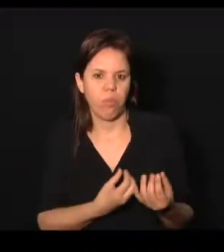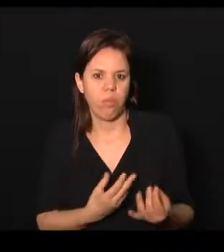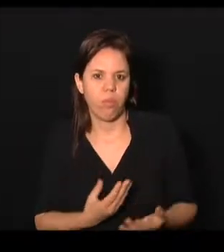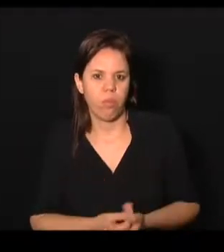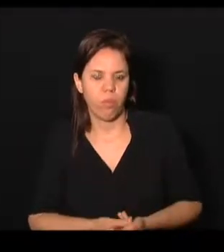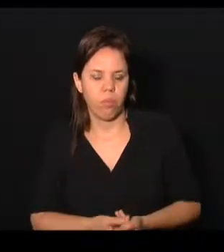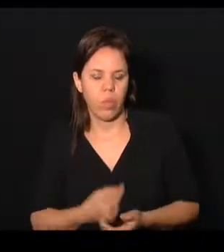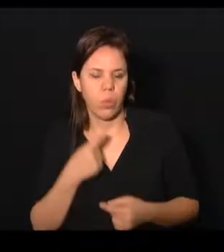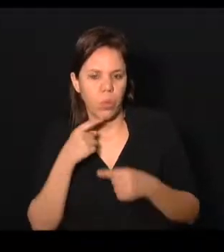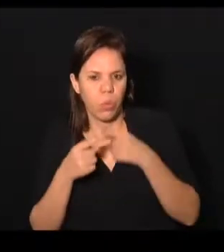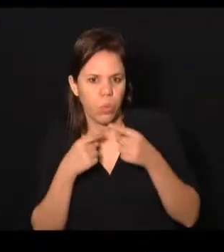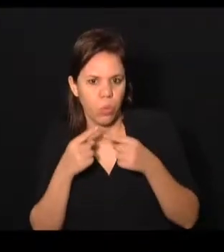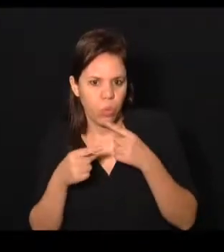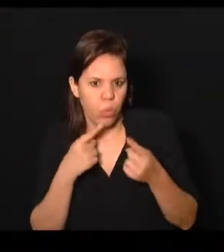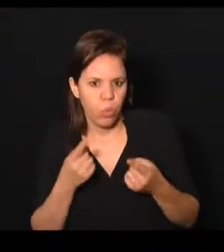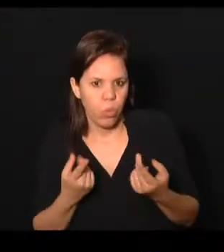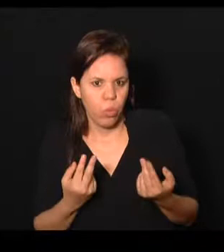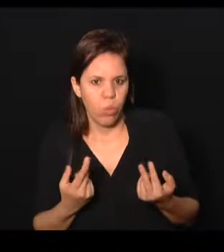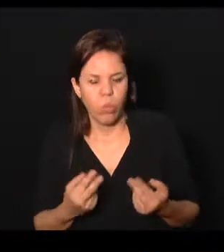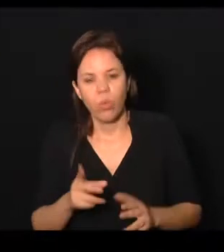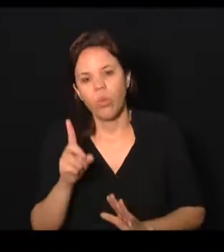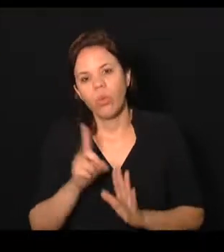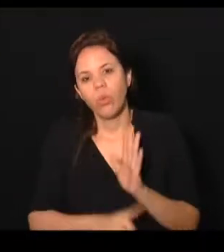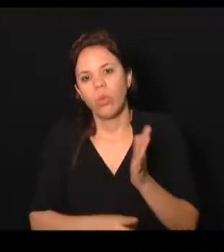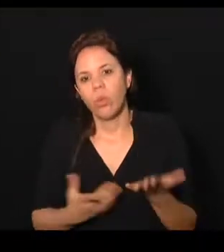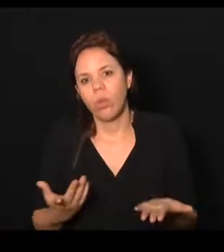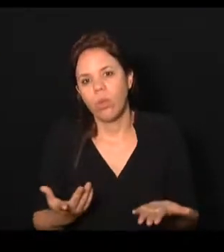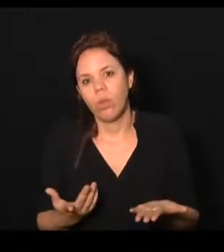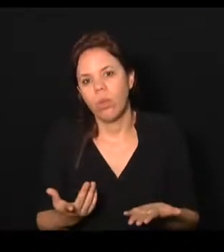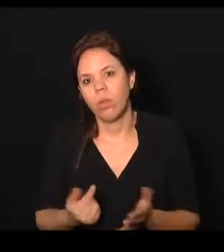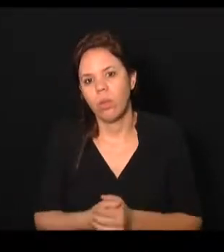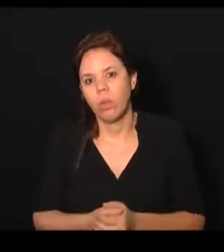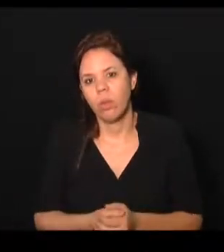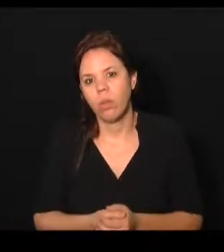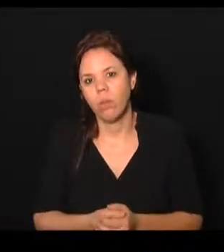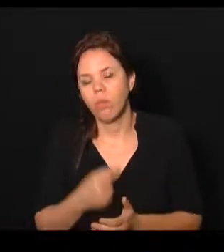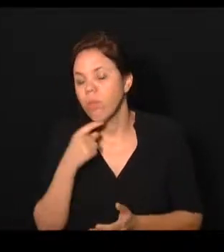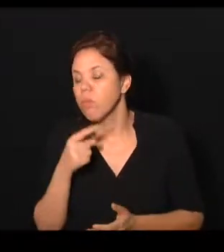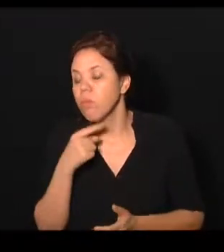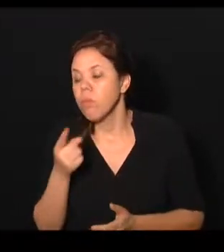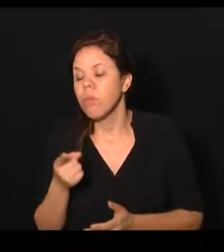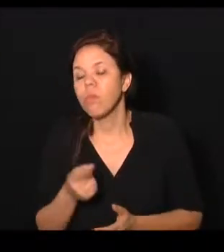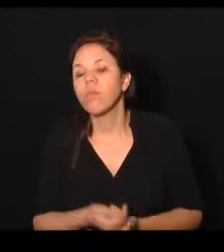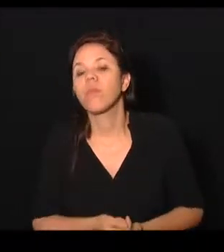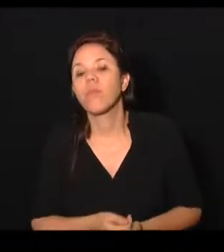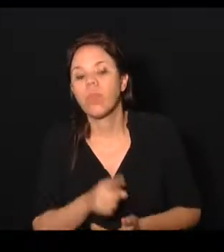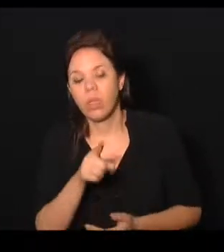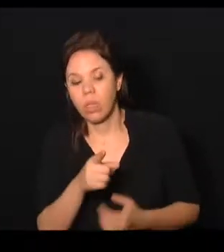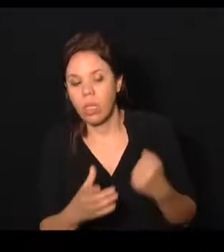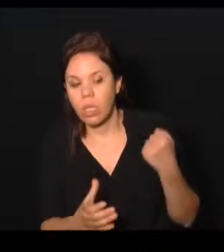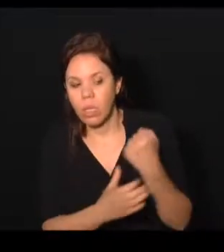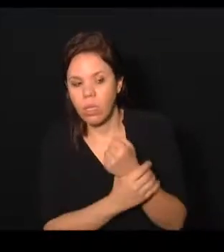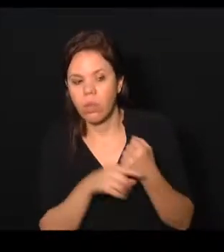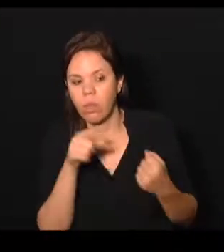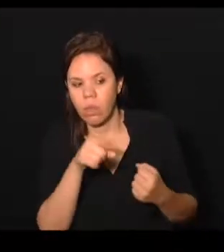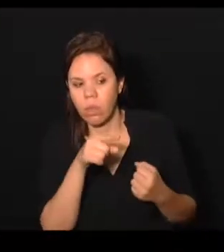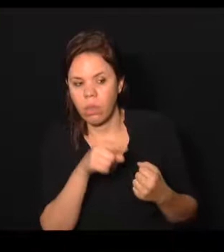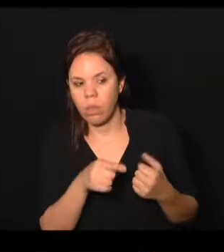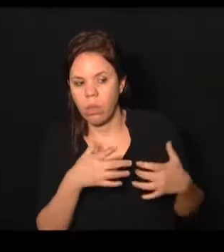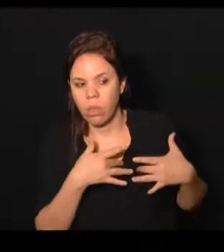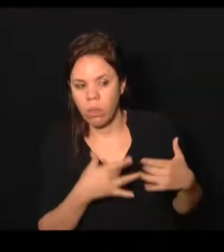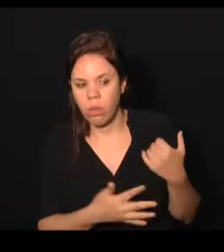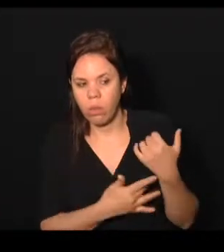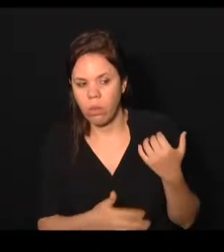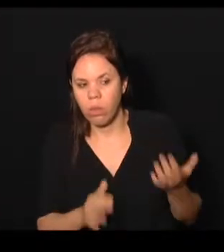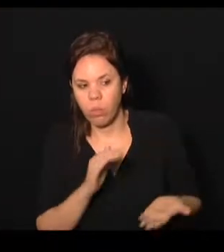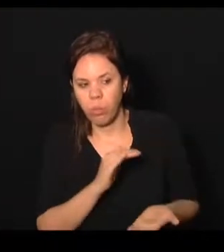na dúvida, como diz o direito, na dúvida pro réu, né? Então, se você tem dúvida em relação à segurança daquilo e você não